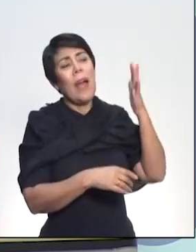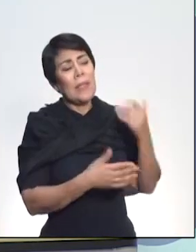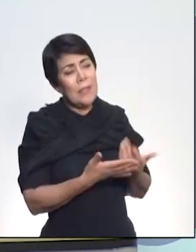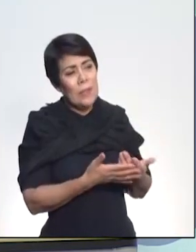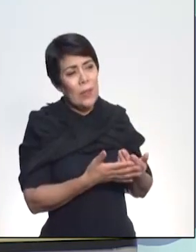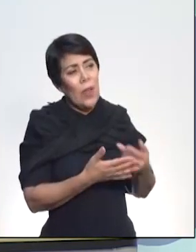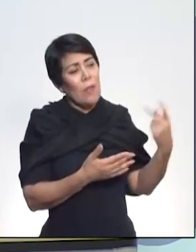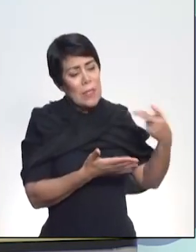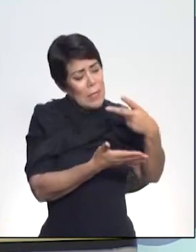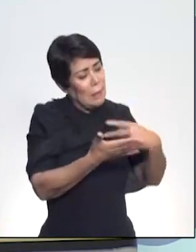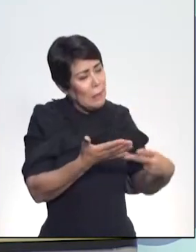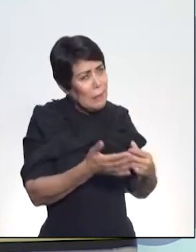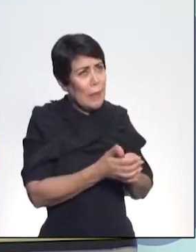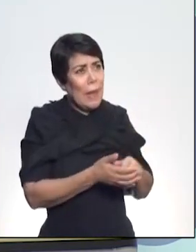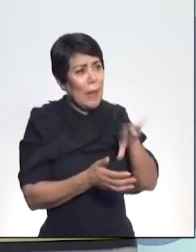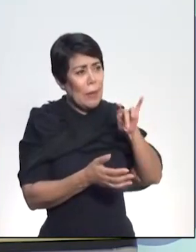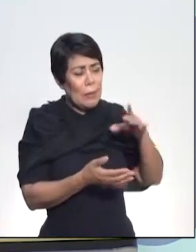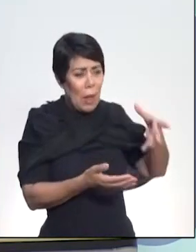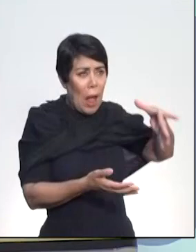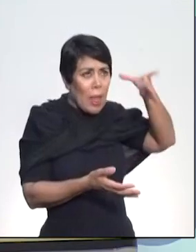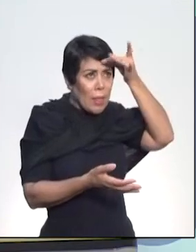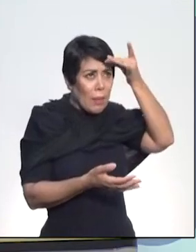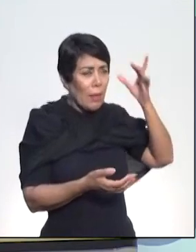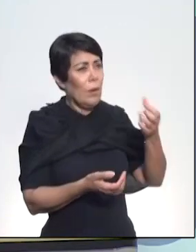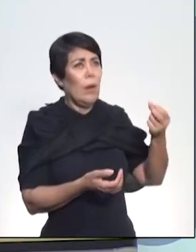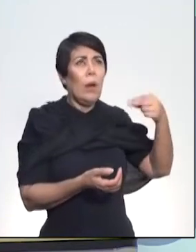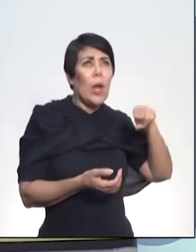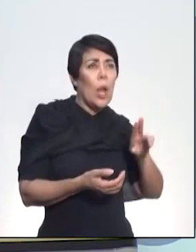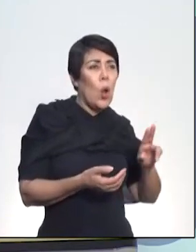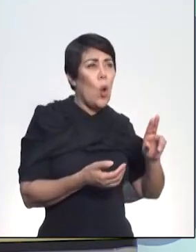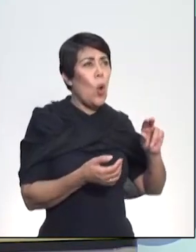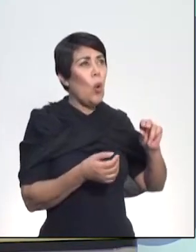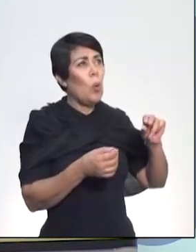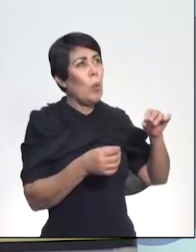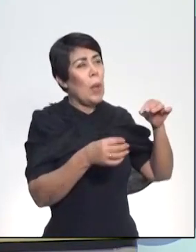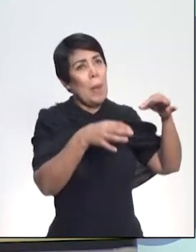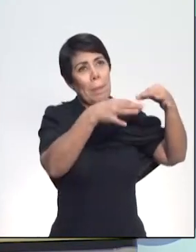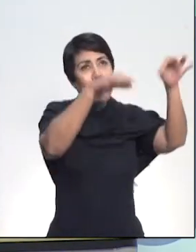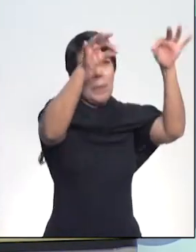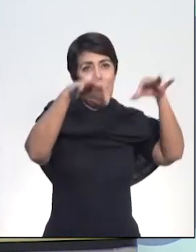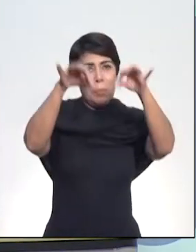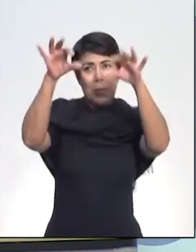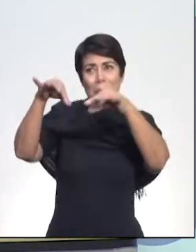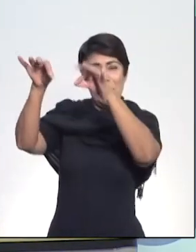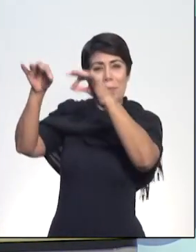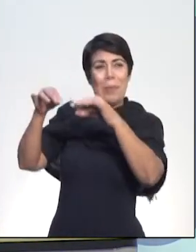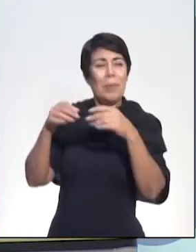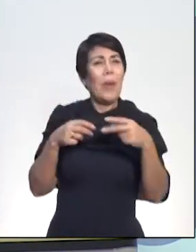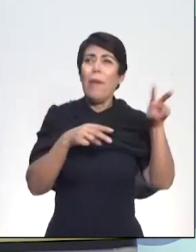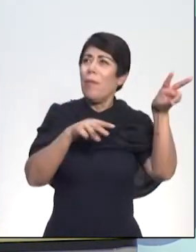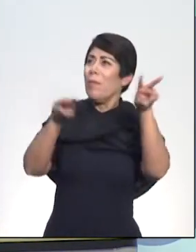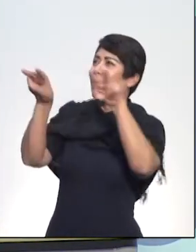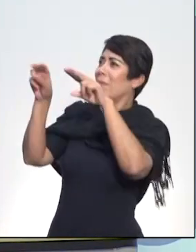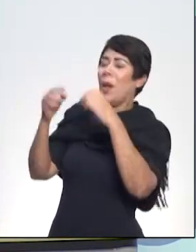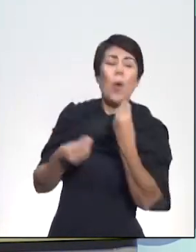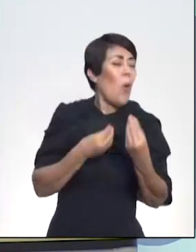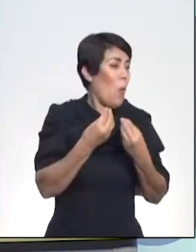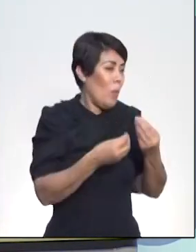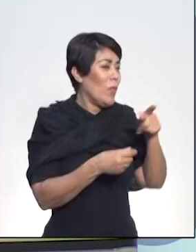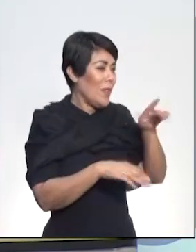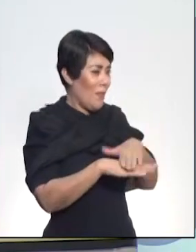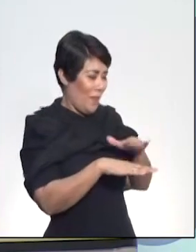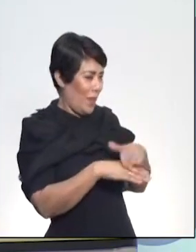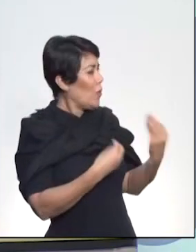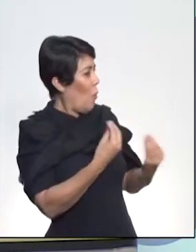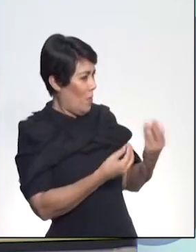faz mapas mentais, você coloca as lições penduradas na parede, como que você funciona nesse momento